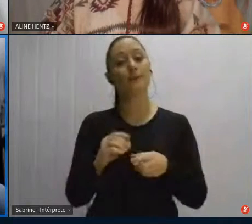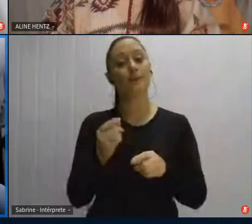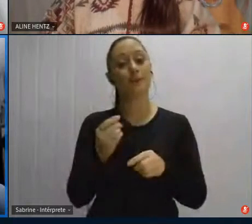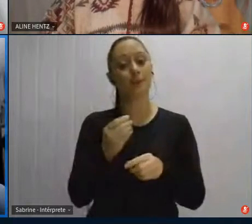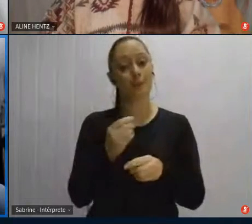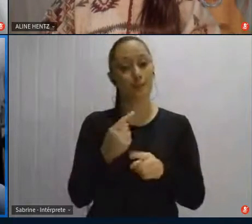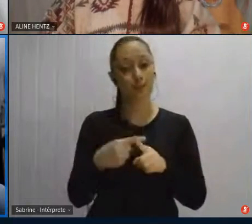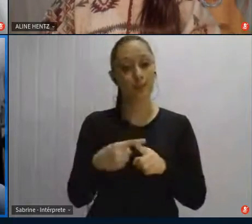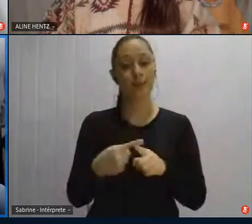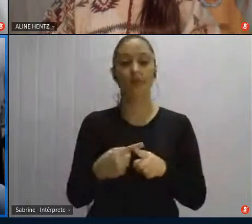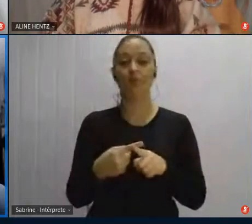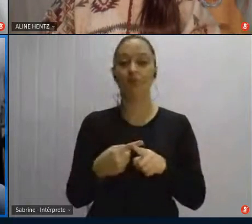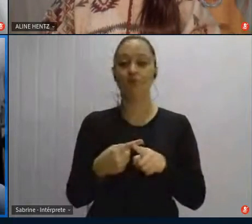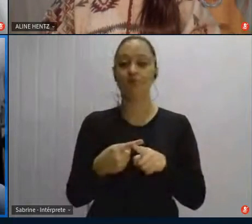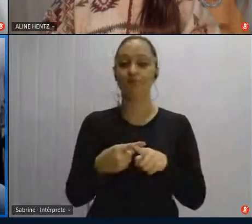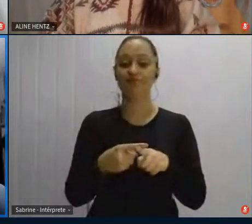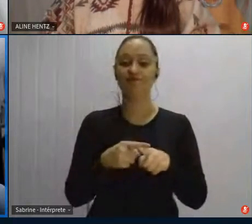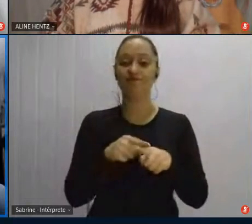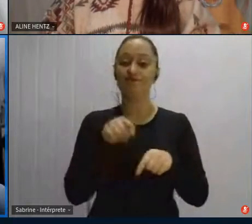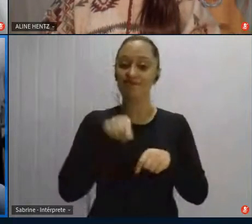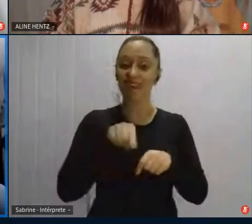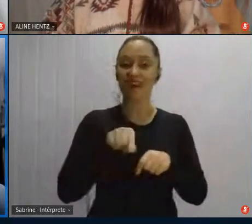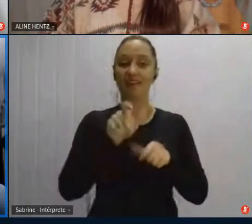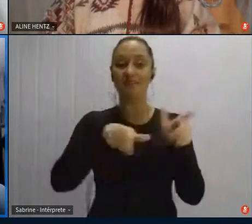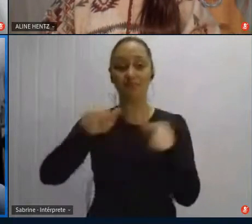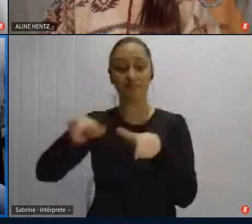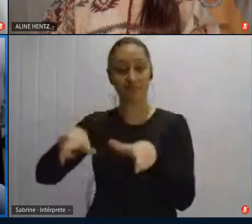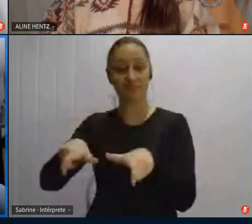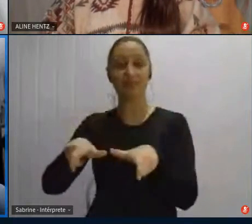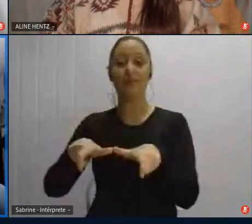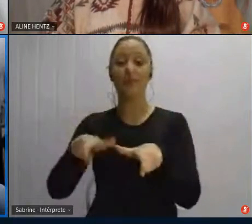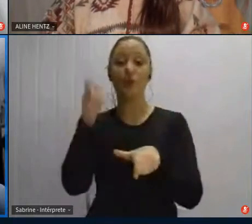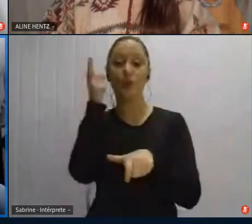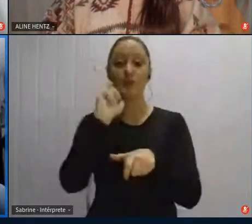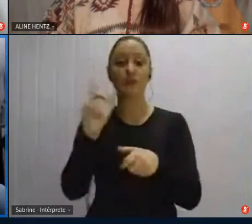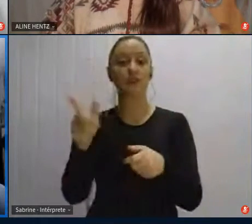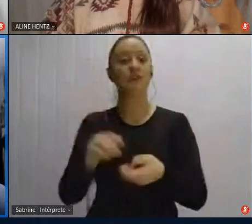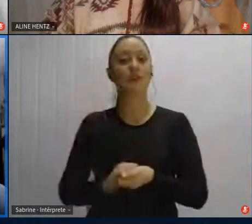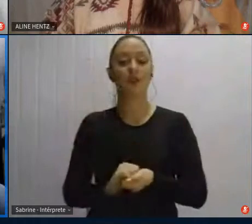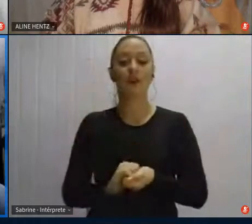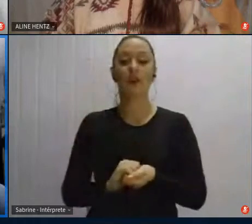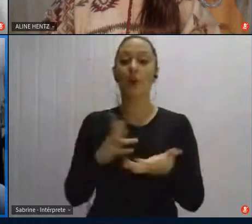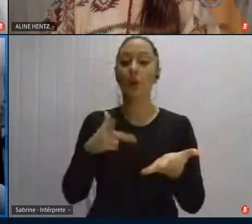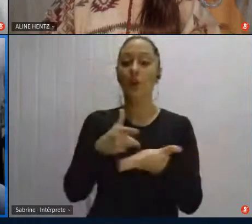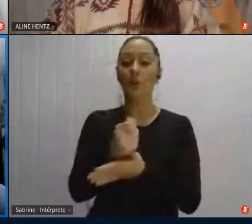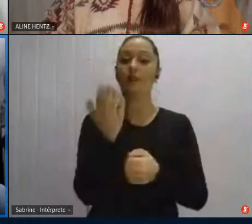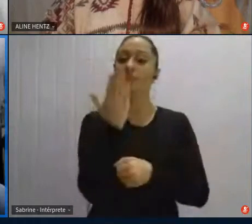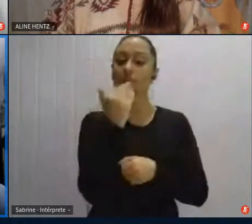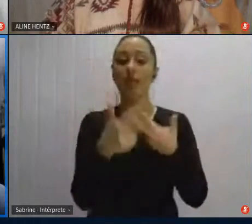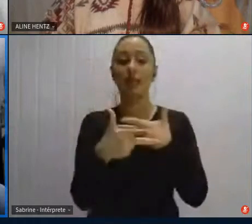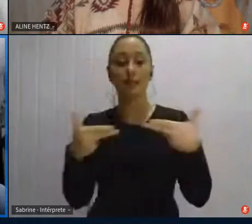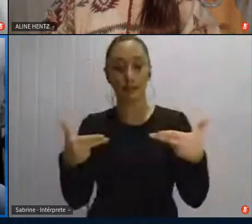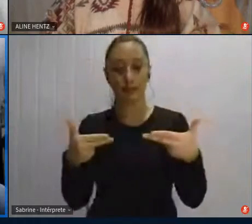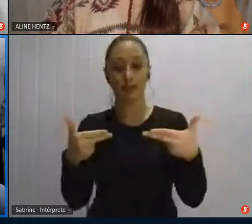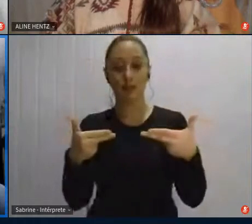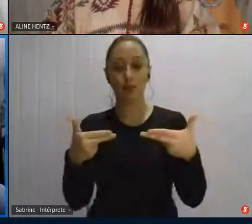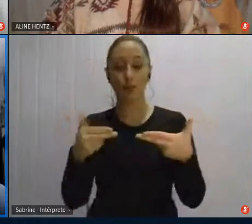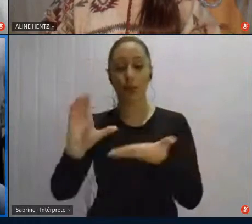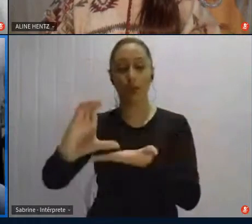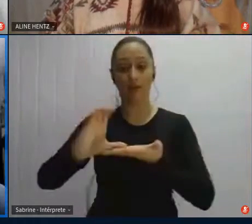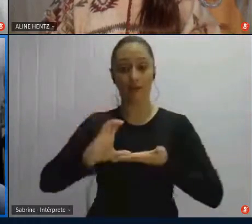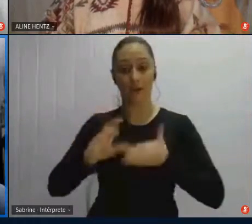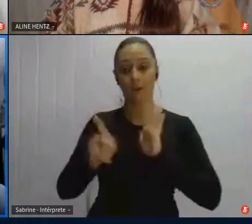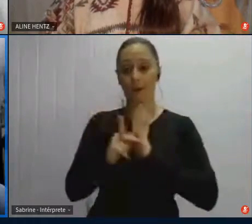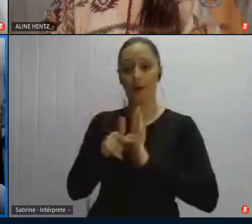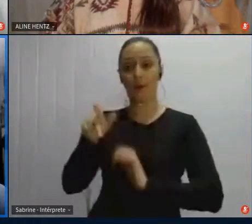os nossos estudantes em tempos de pandemia. Toda a verba do PNAE, né, relativa à educação básica, ela